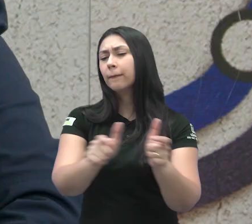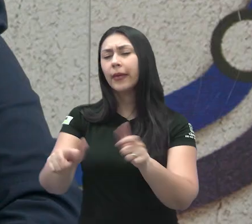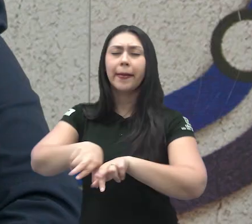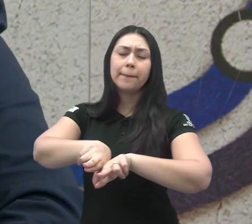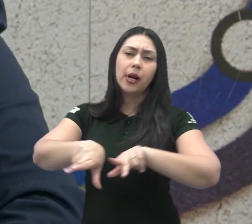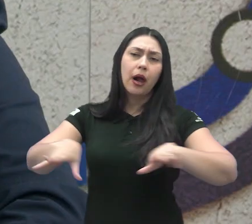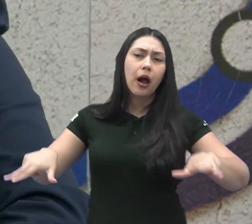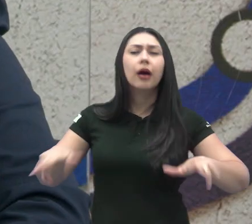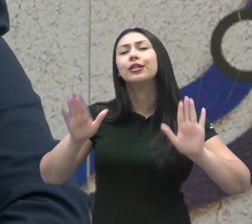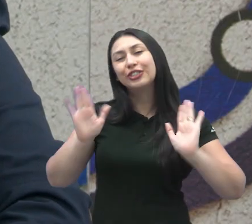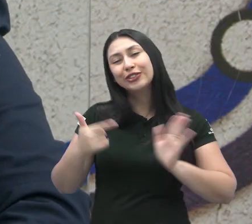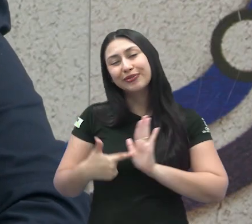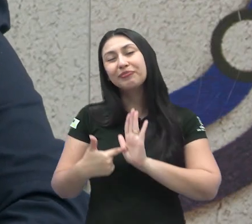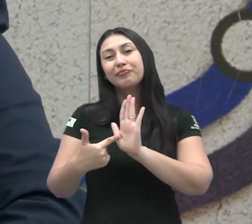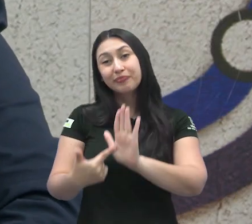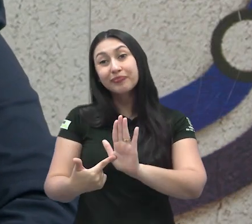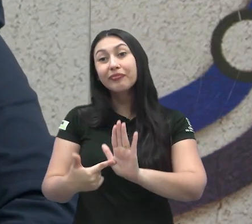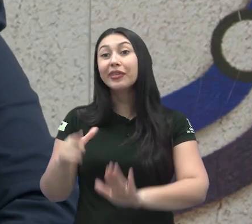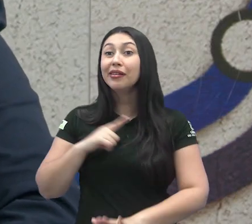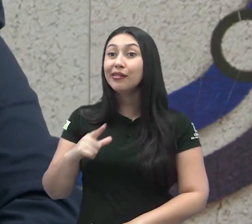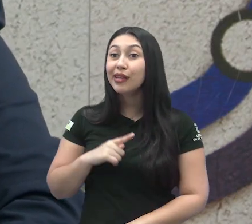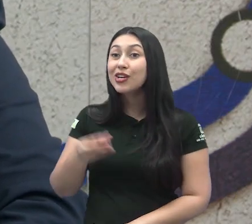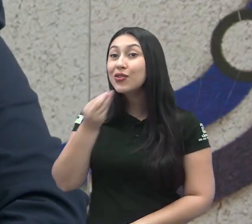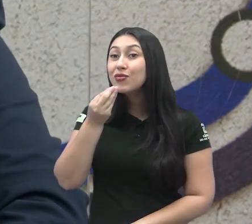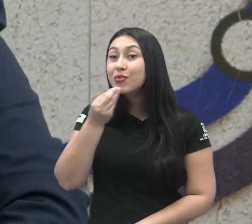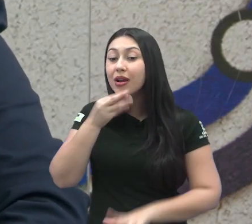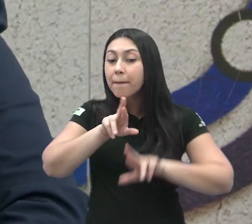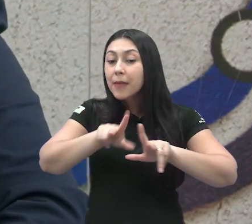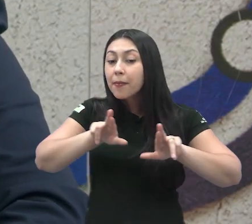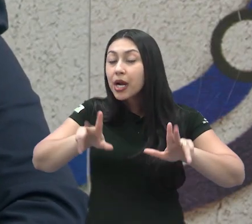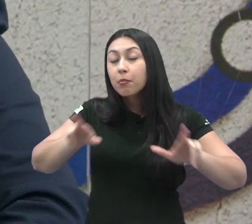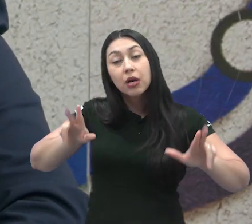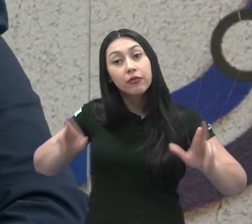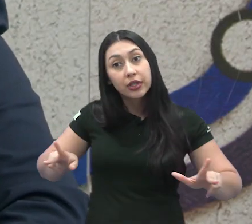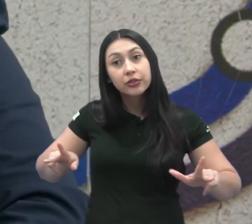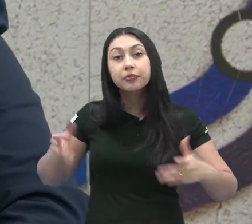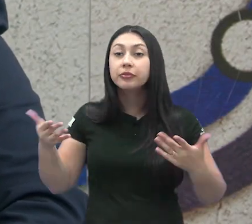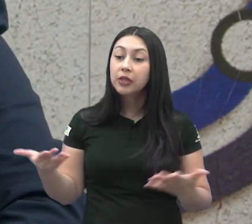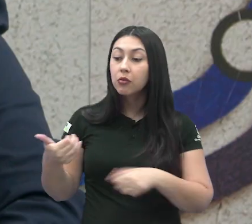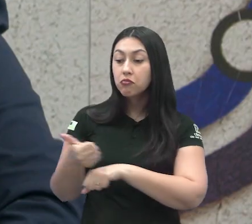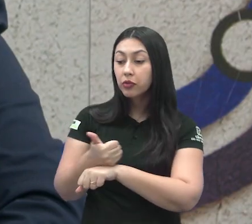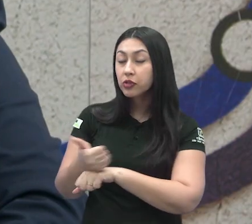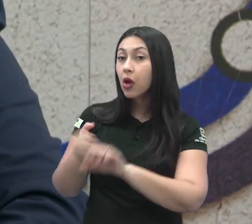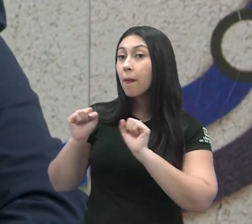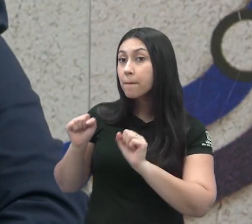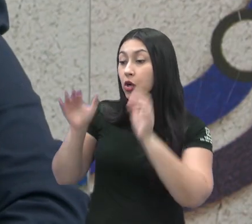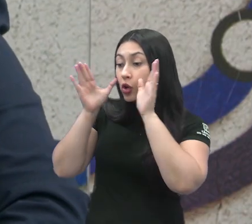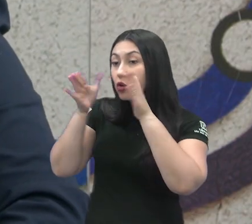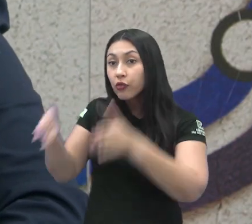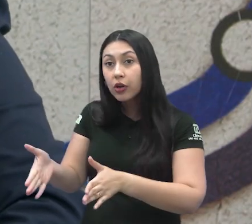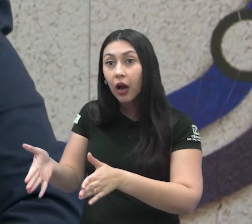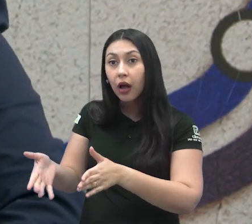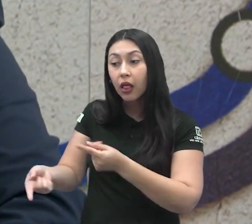já viu aqui ao longo do programa, tem diversas áreas de atuação. Então, o profissional ele pode atuar na área